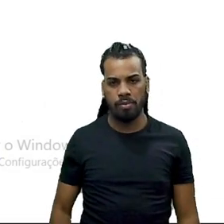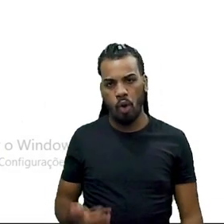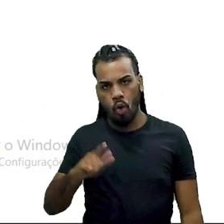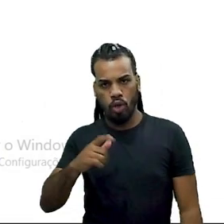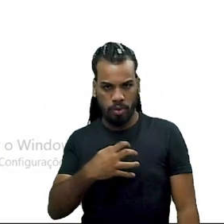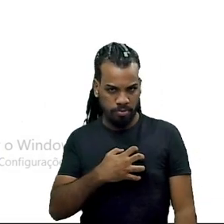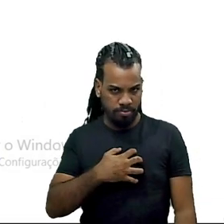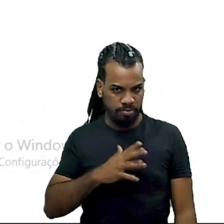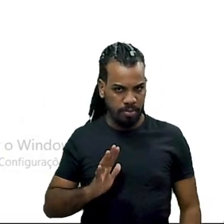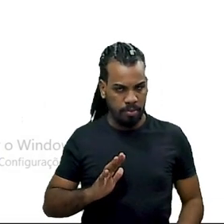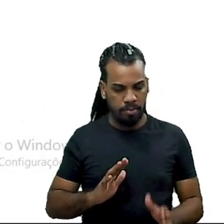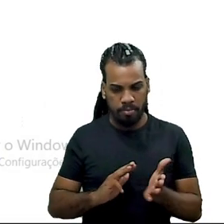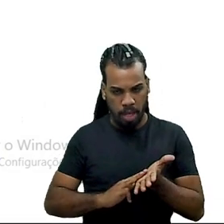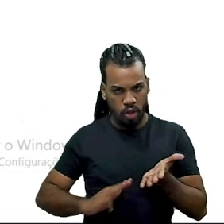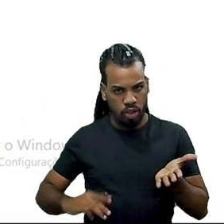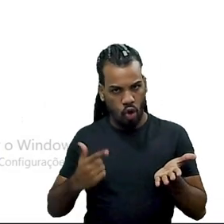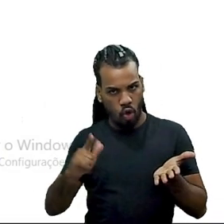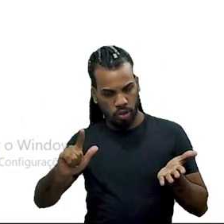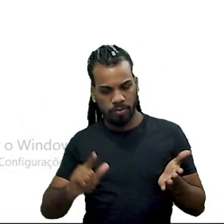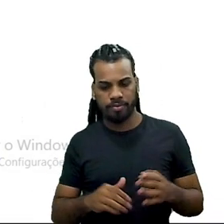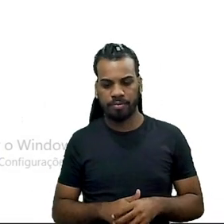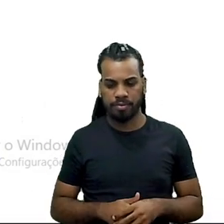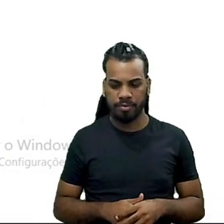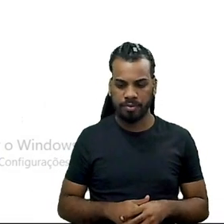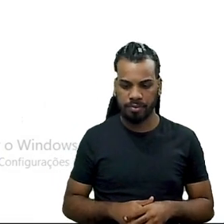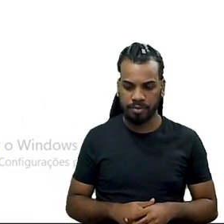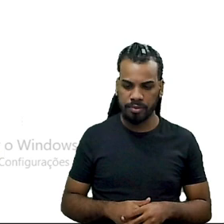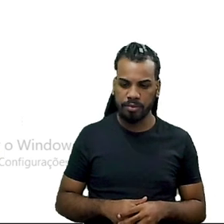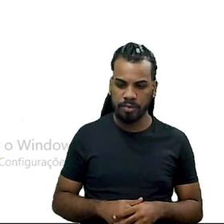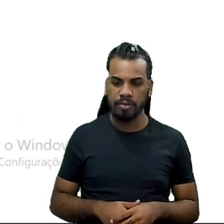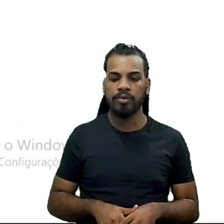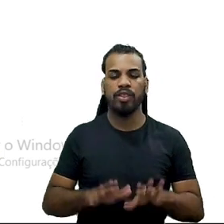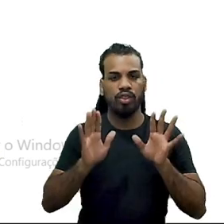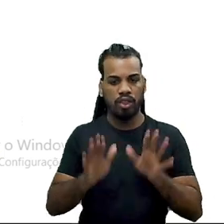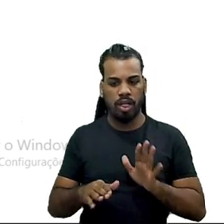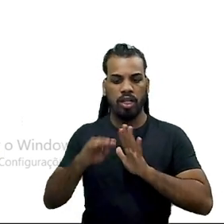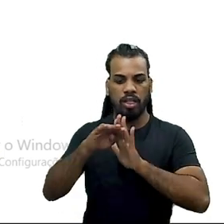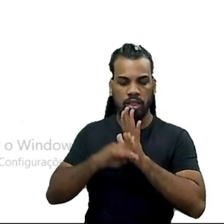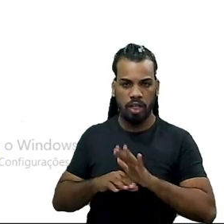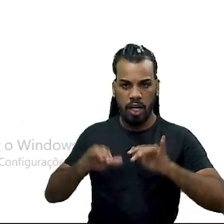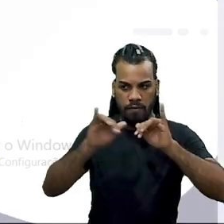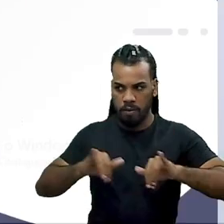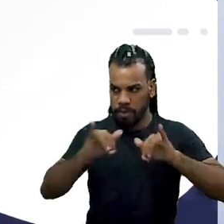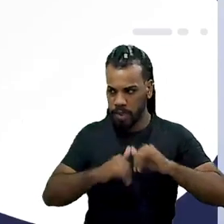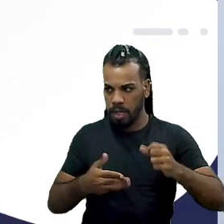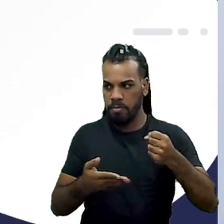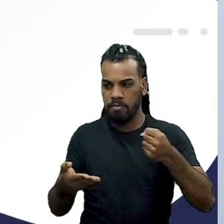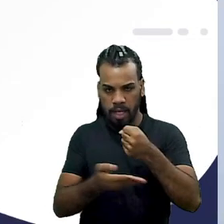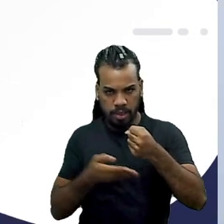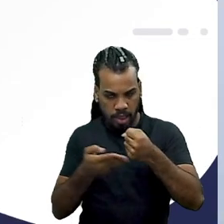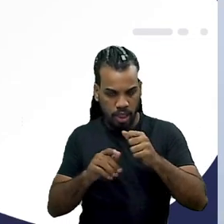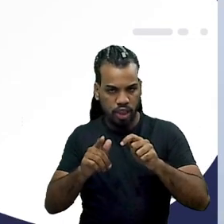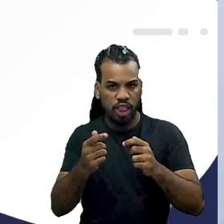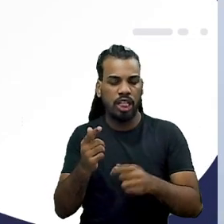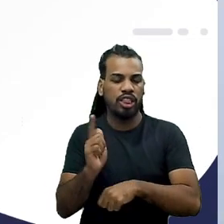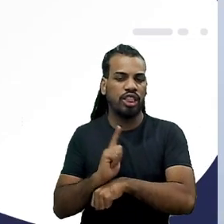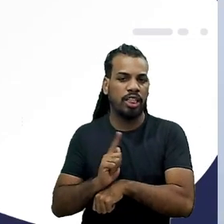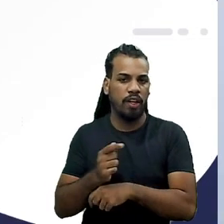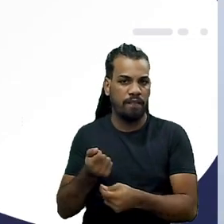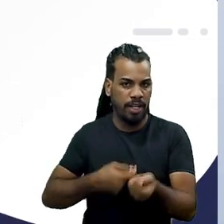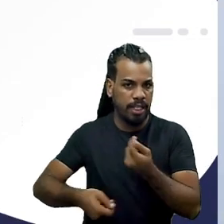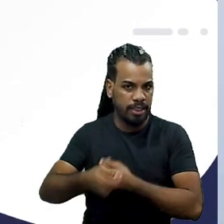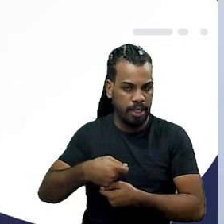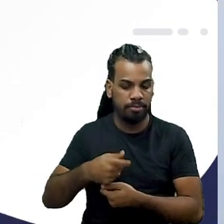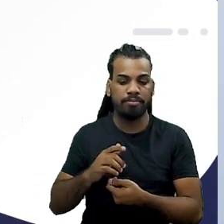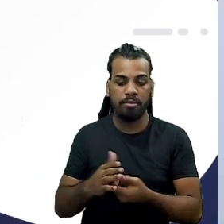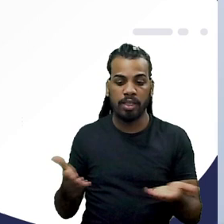né? Bom, nós tivemos de uma maneira bastante simplificada as informações básicas na área de gestão financeira. Mas